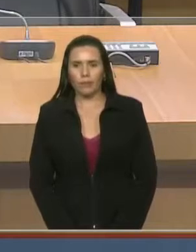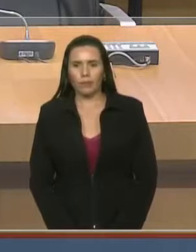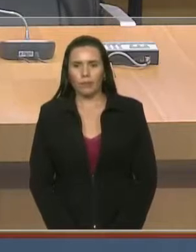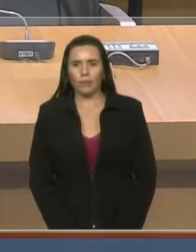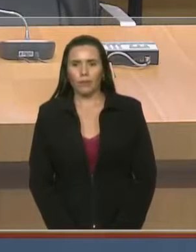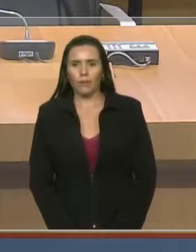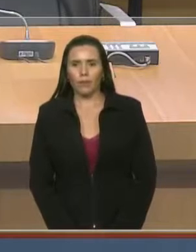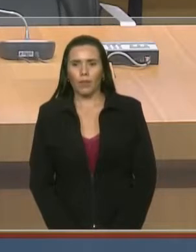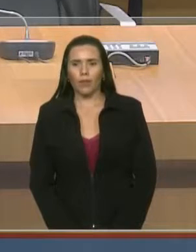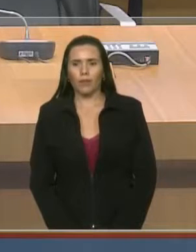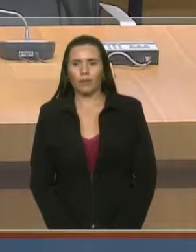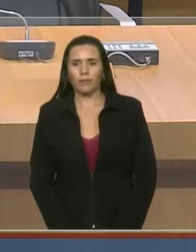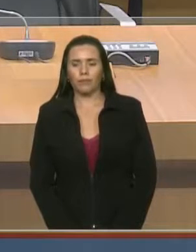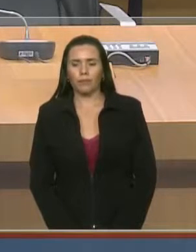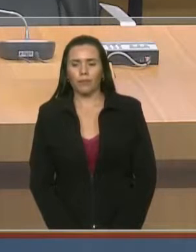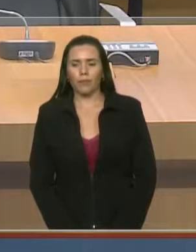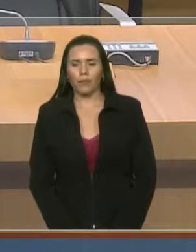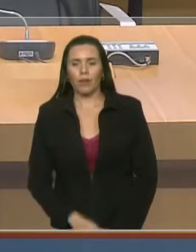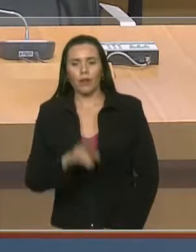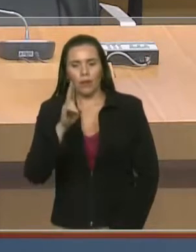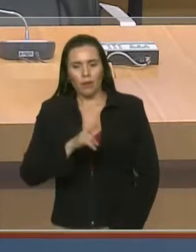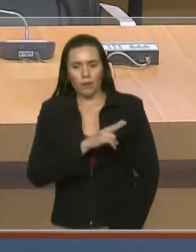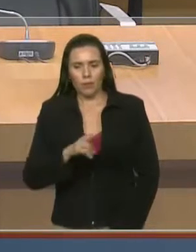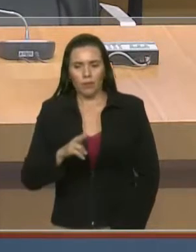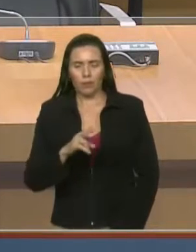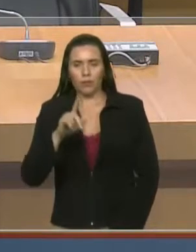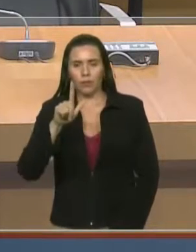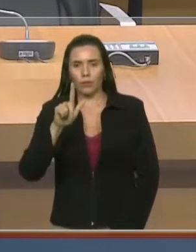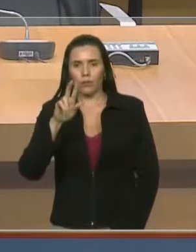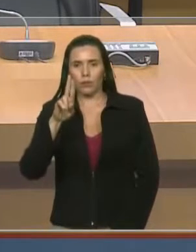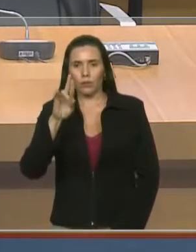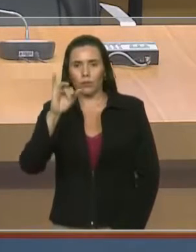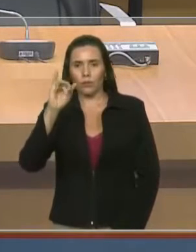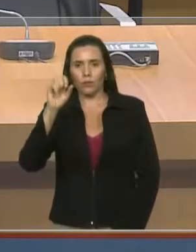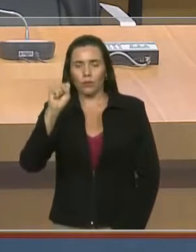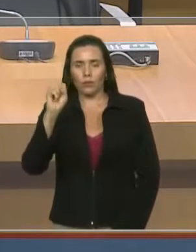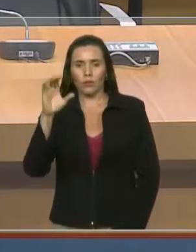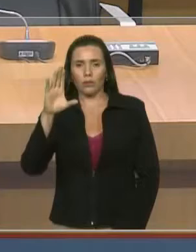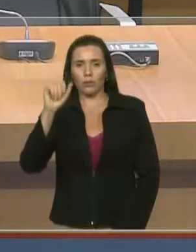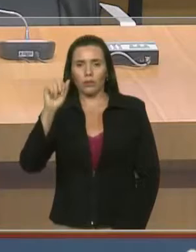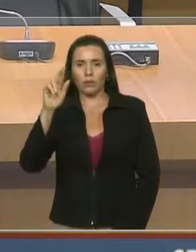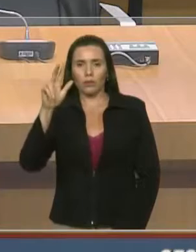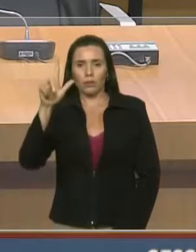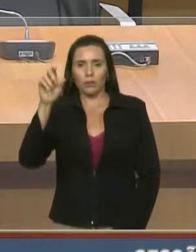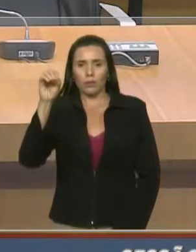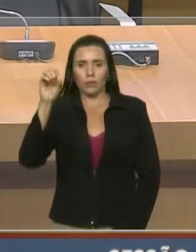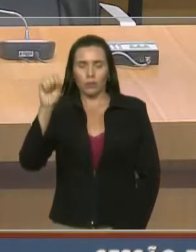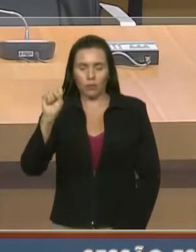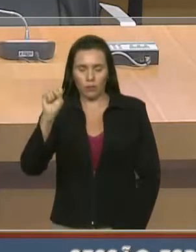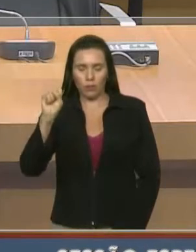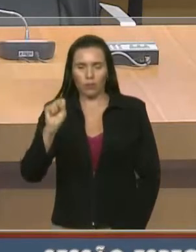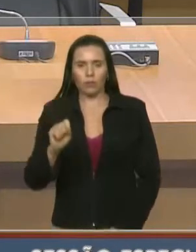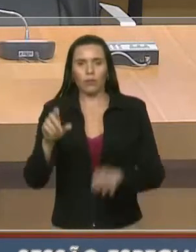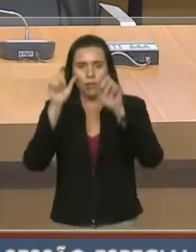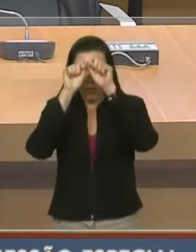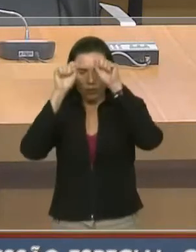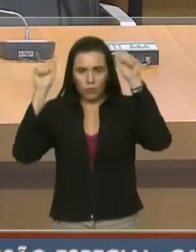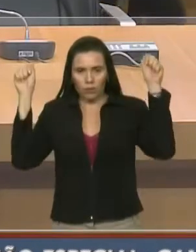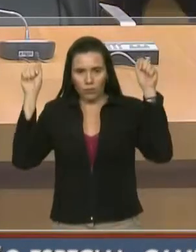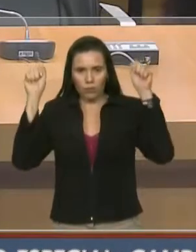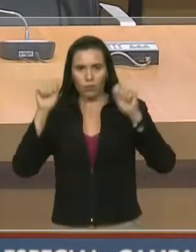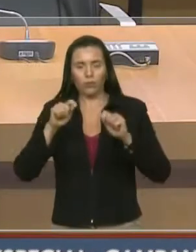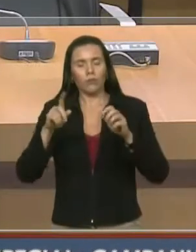Padre Luiz Carlos, assessor arquidiocesano da equipe de campanhas da Fraternidade.